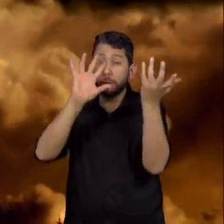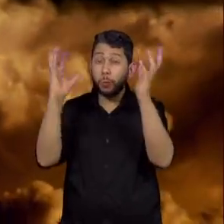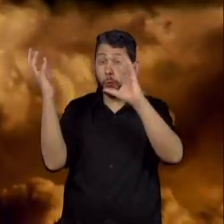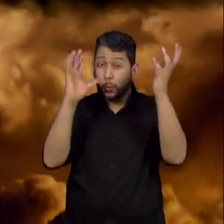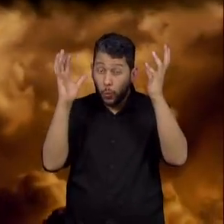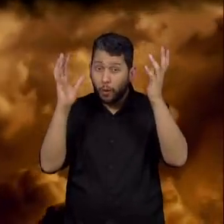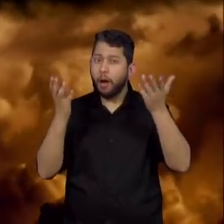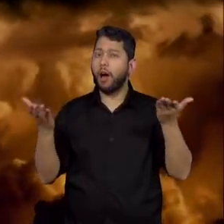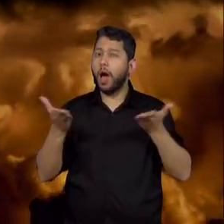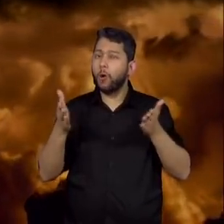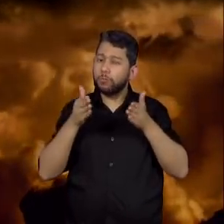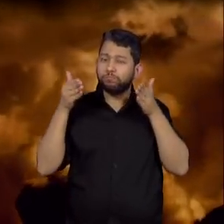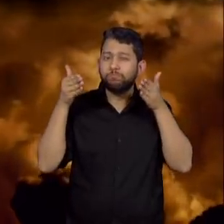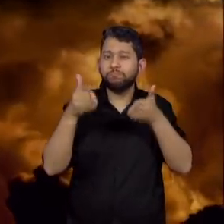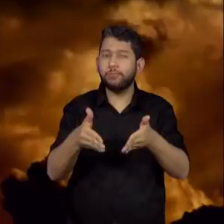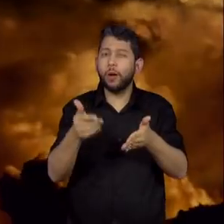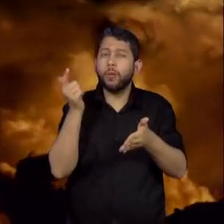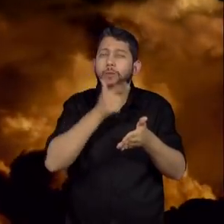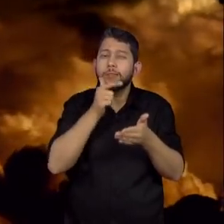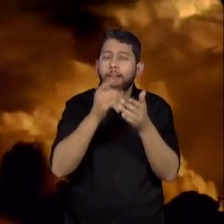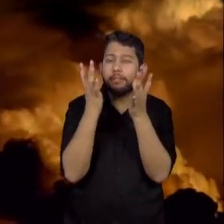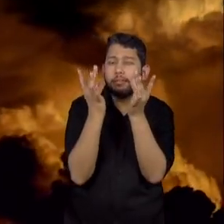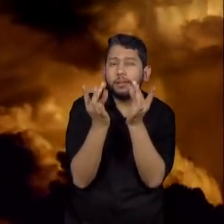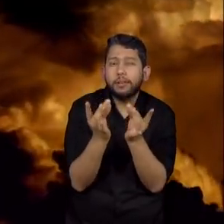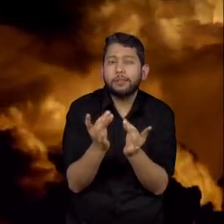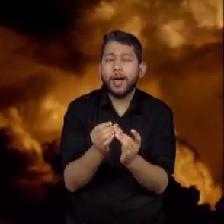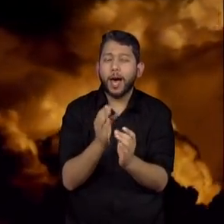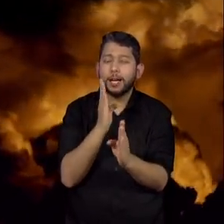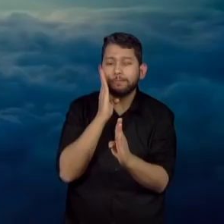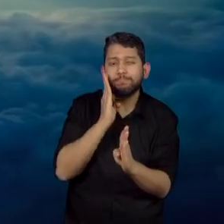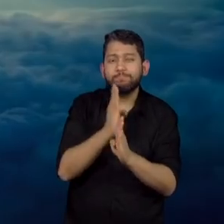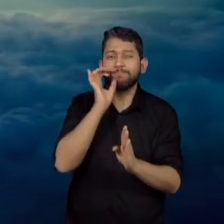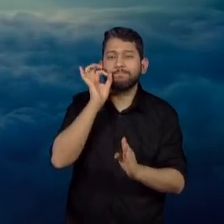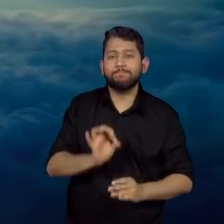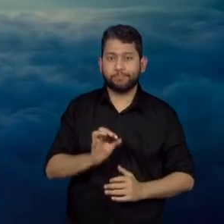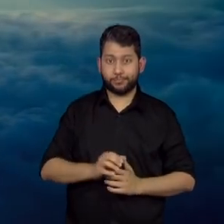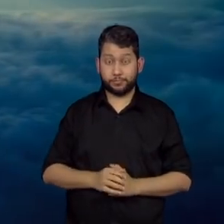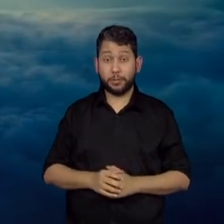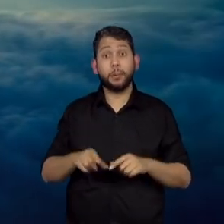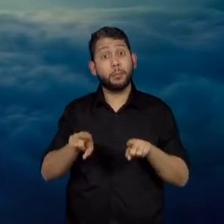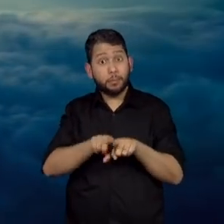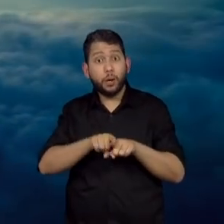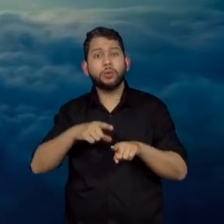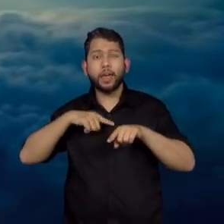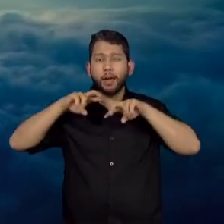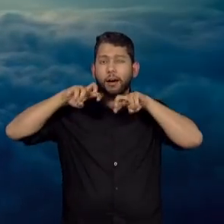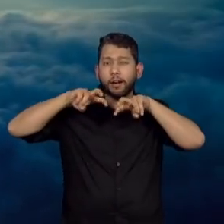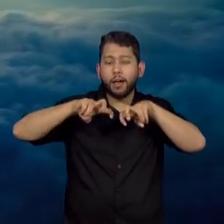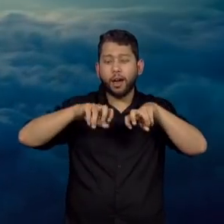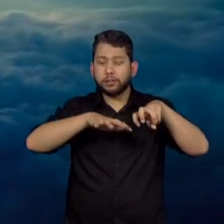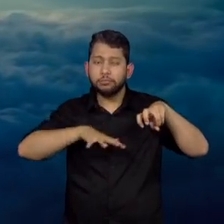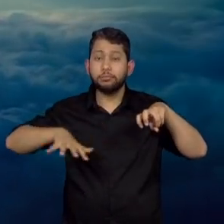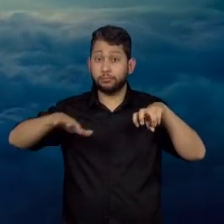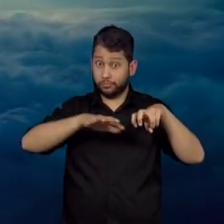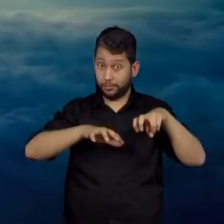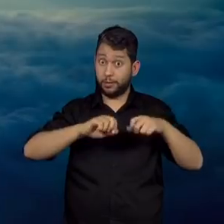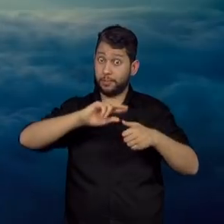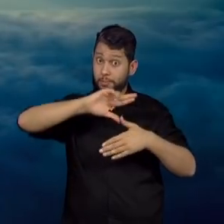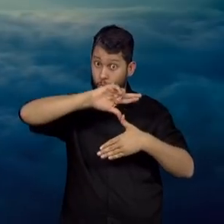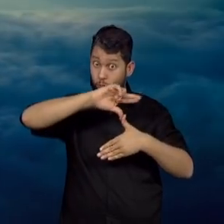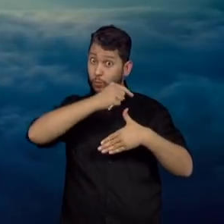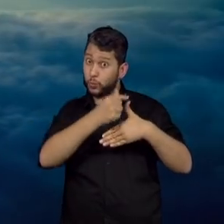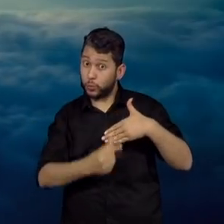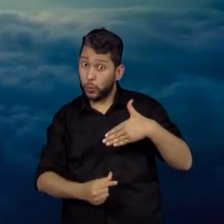da observação e garantir mais confiança nos resultados. Além das análises do continente, a América do Sul